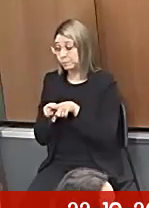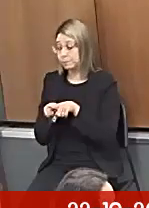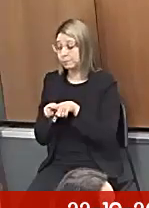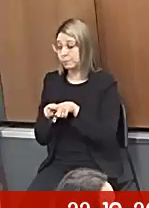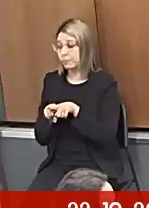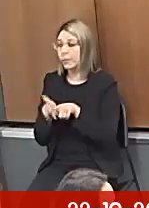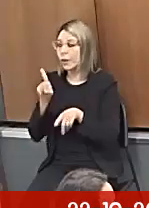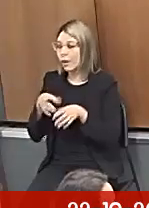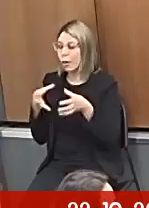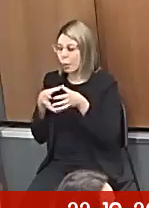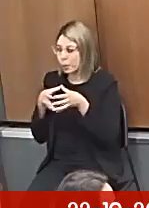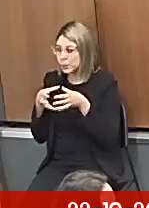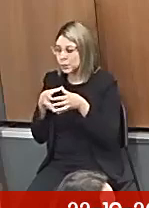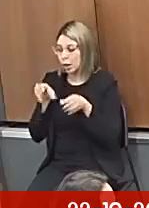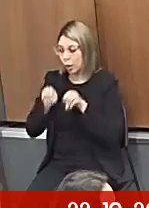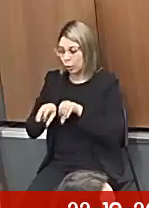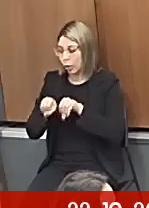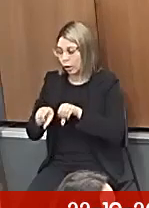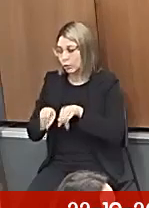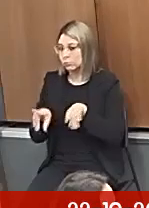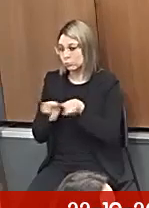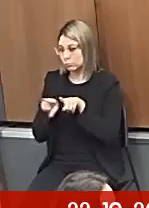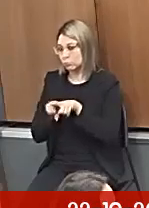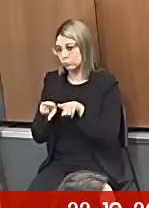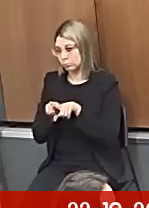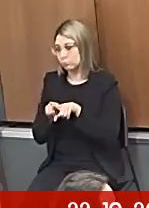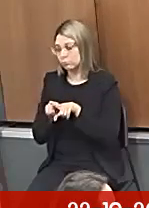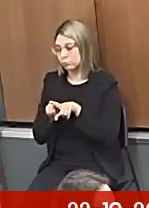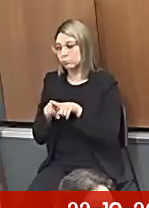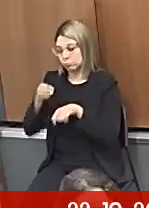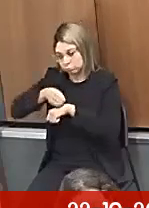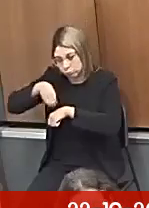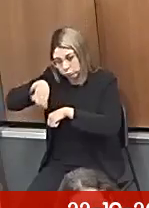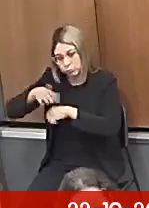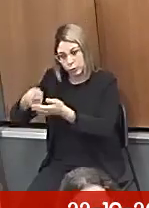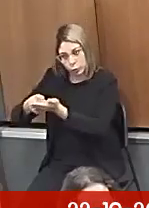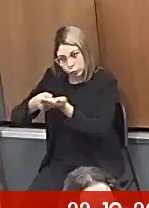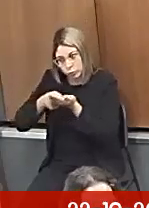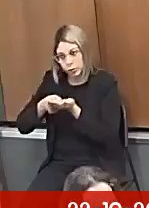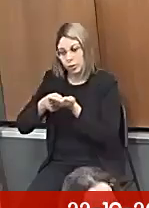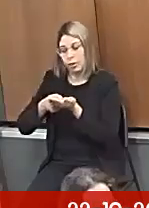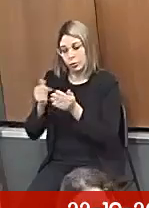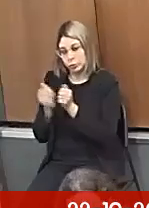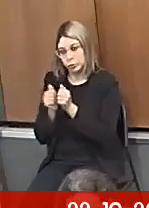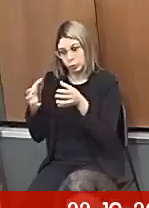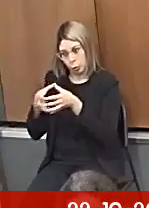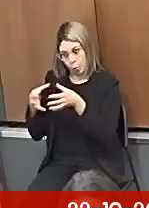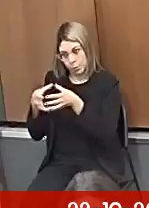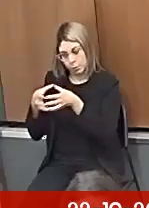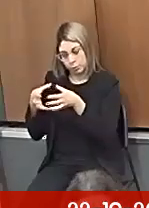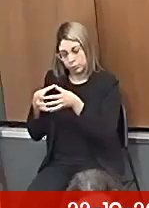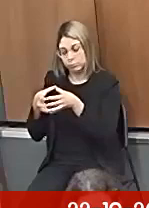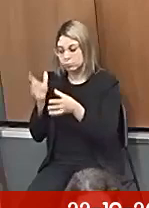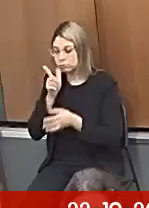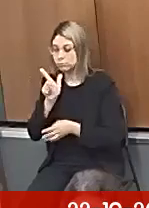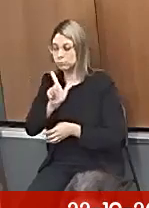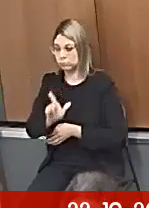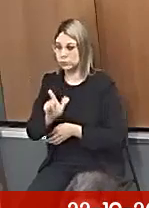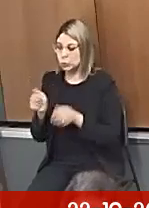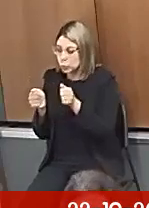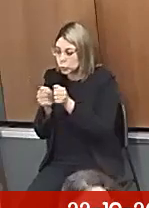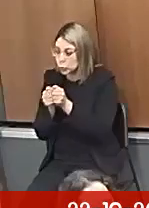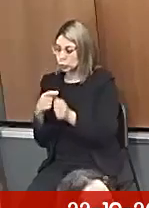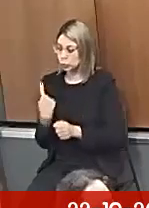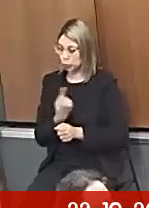a Comissão de Educação, para quem desde já será enviado o convite para que essa comissão também venha,